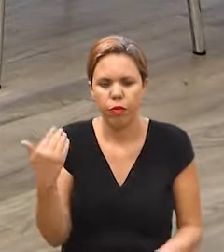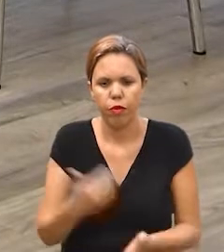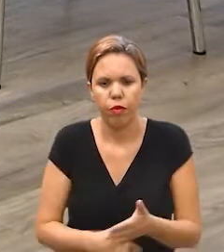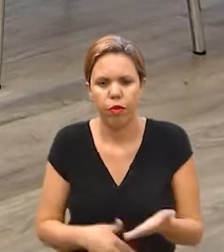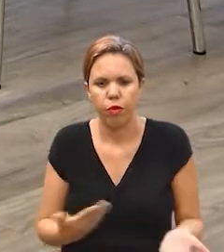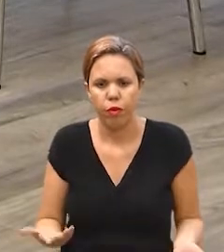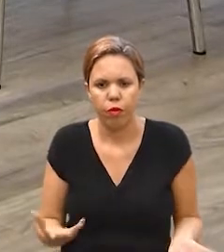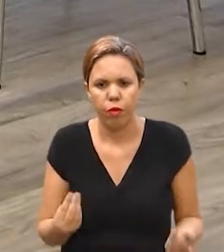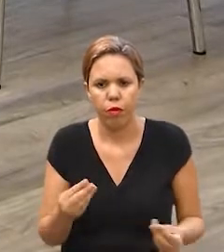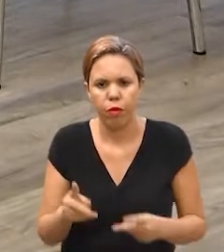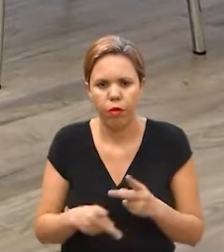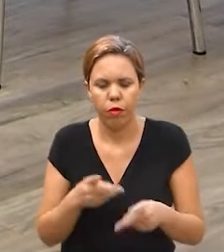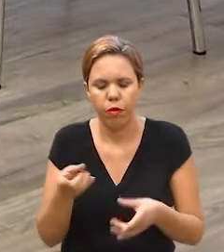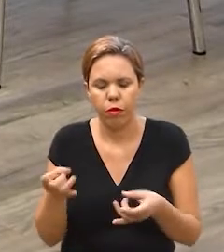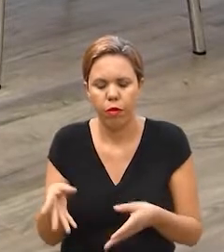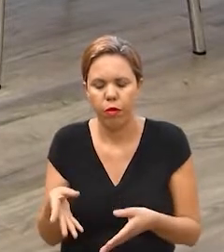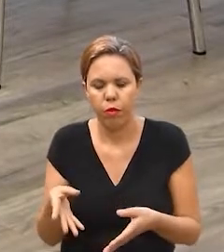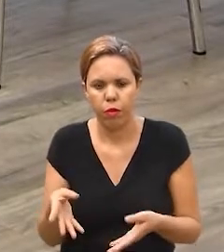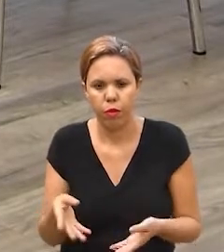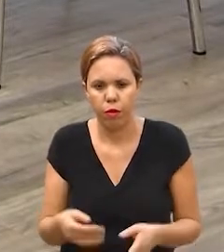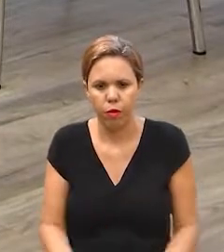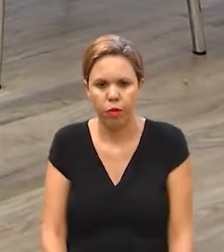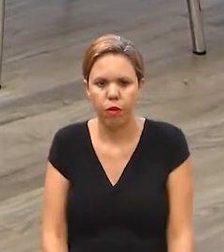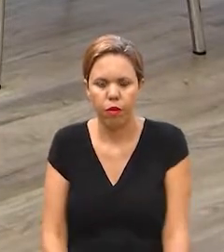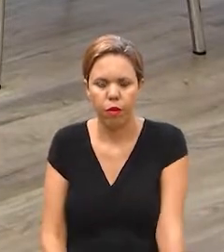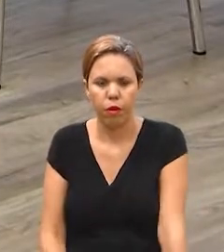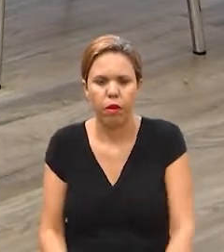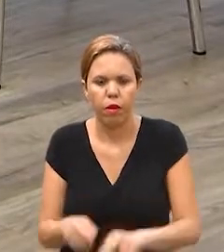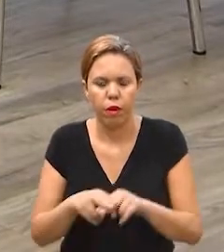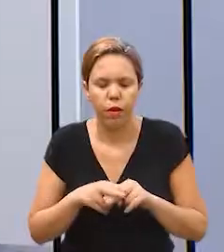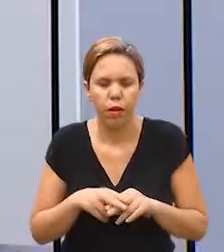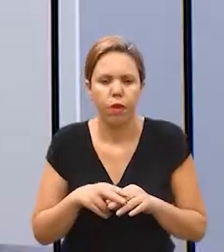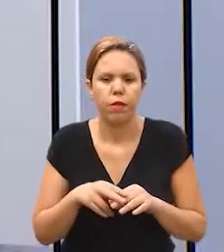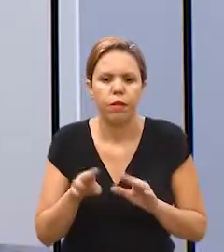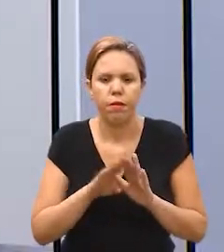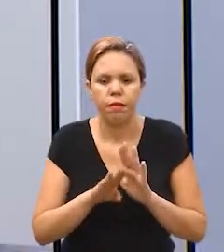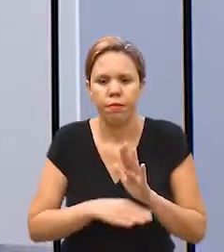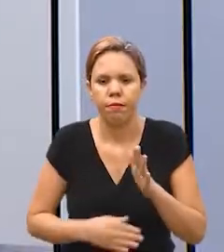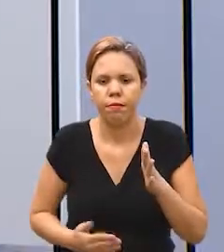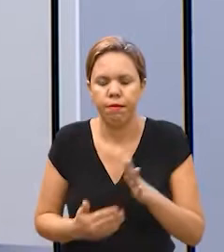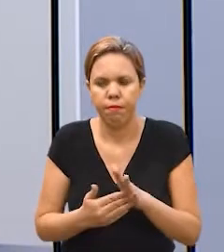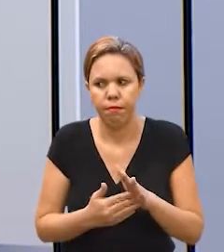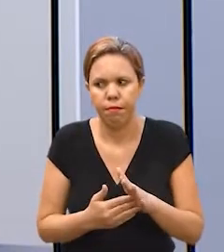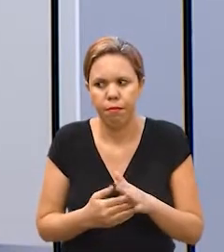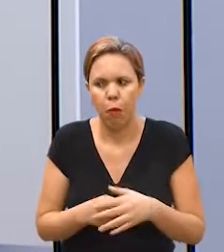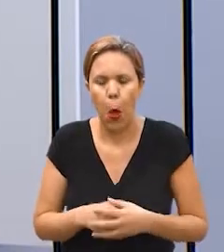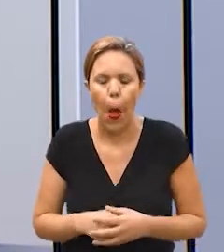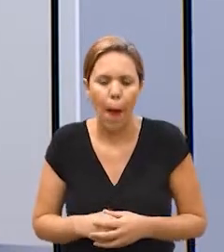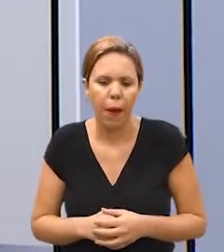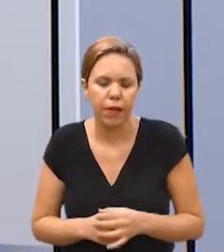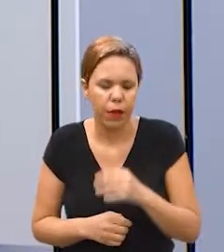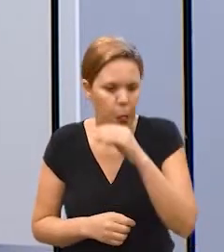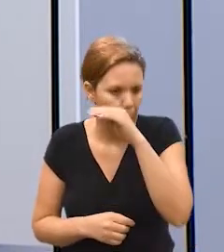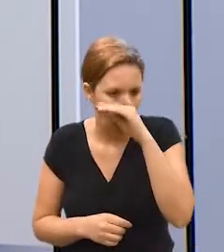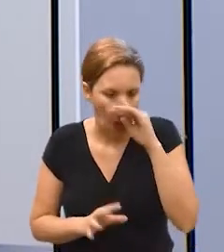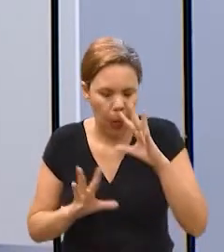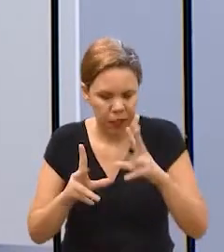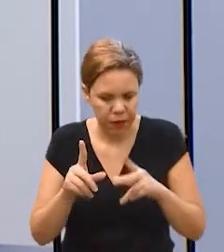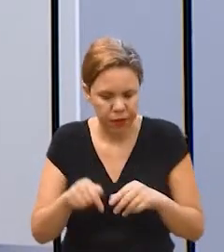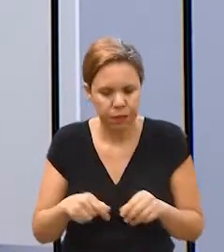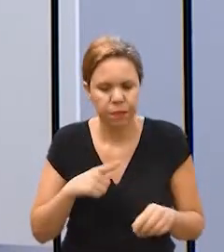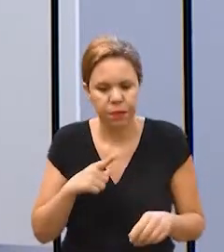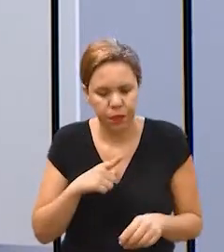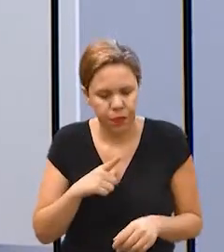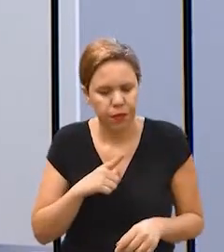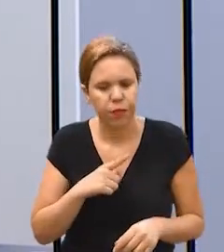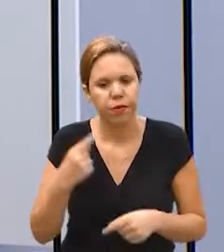muitos acabam até desistindo por conta dessa burocracia imposta. Então, tudo isso eu acho que a gente tem que debater para a gente